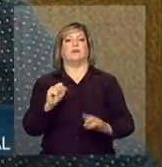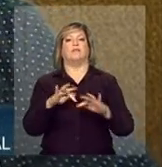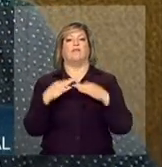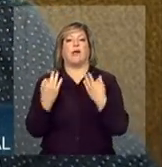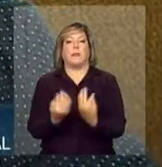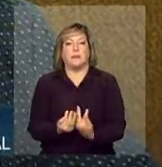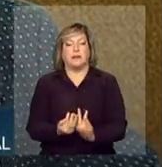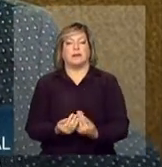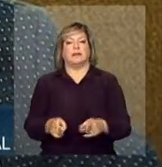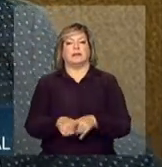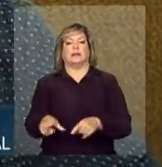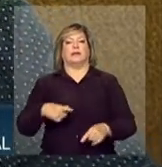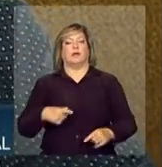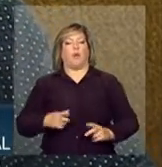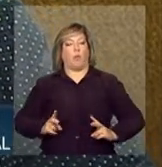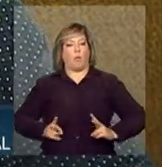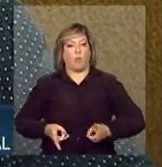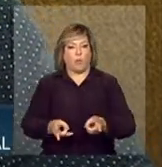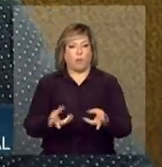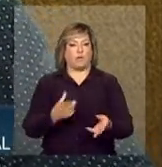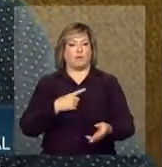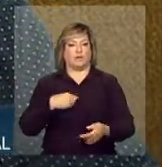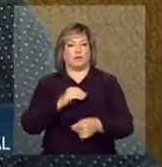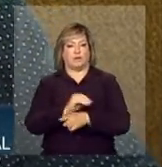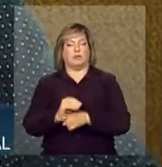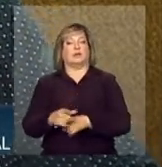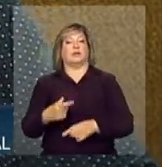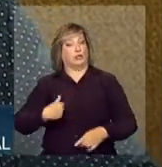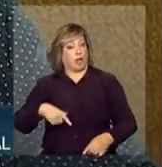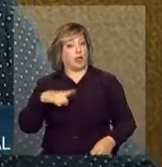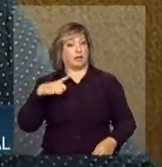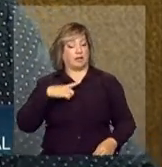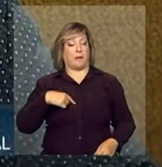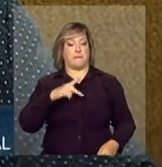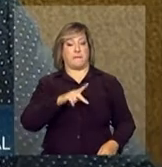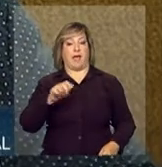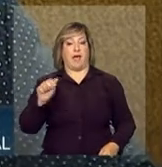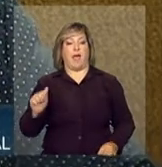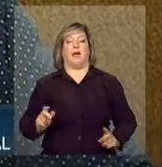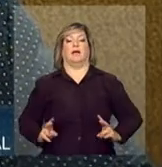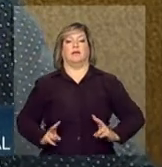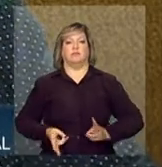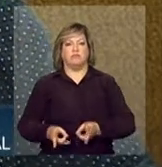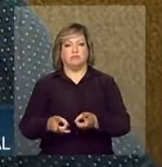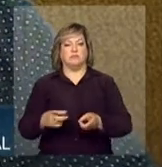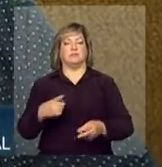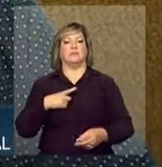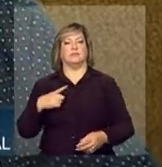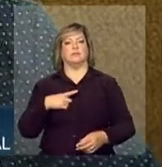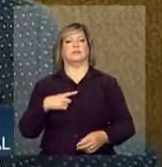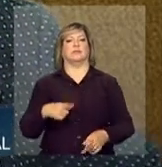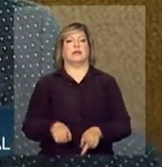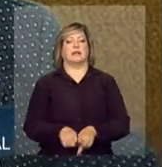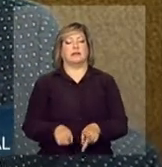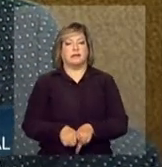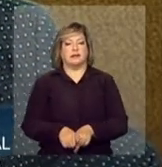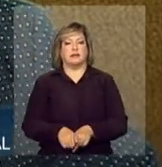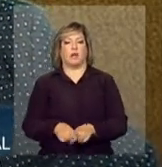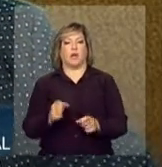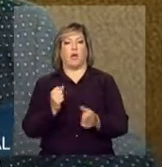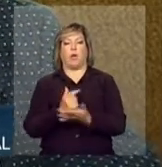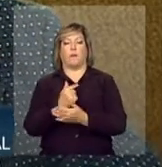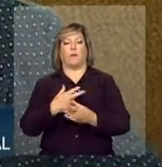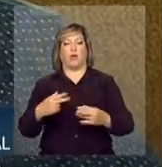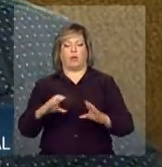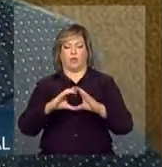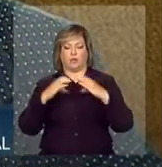continuada. Nós temos um papel importantíssimo no avanço do PAA e das compras públicas, na construção de